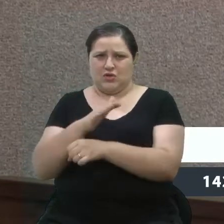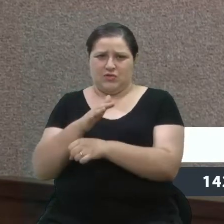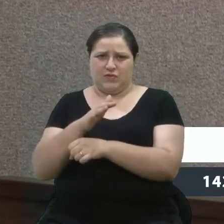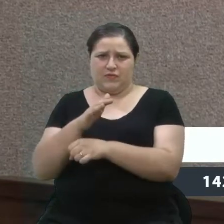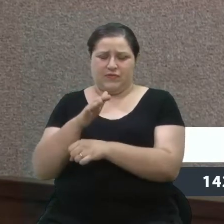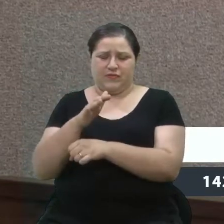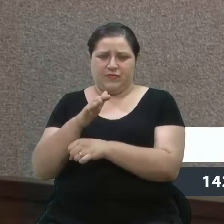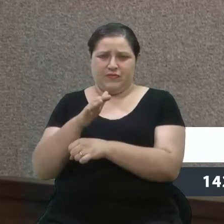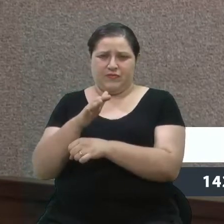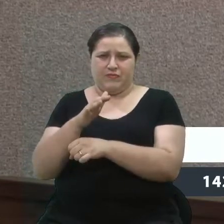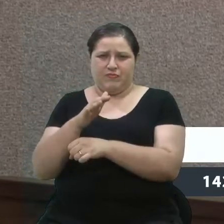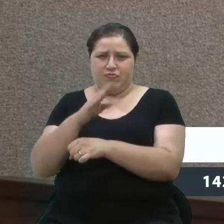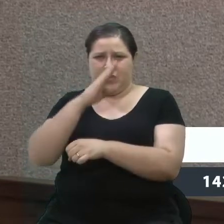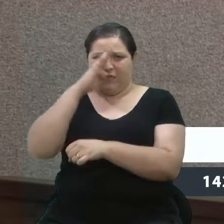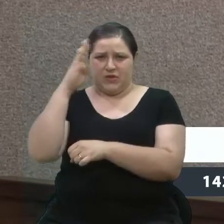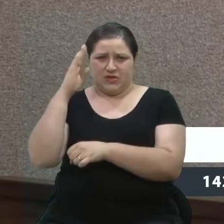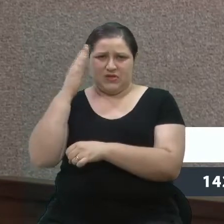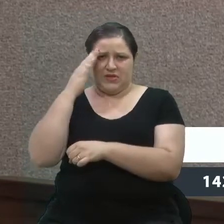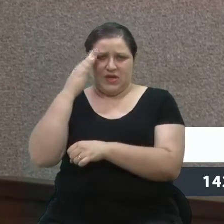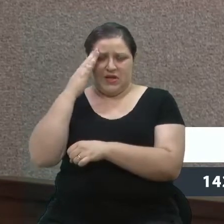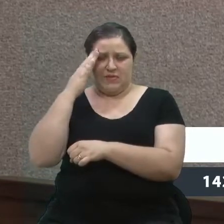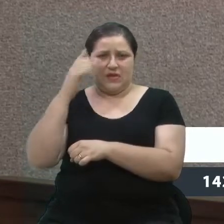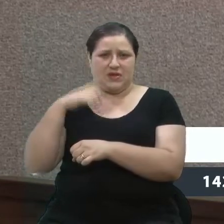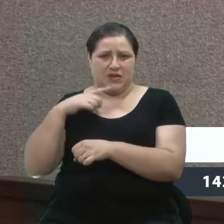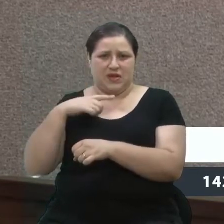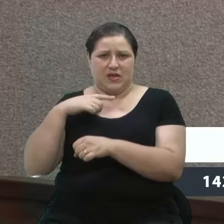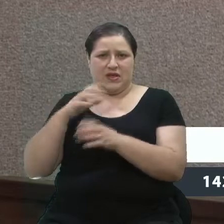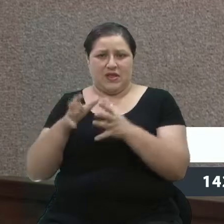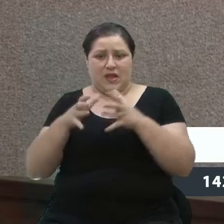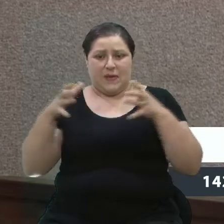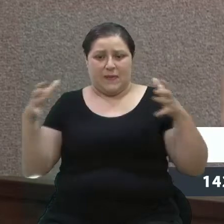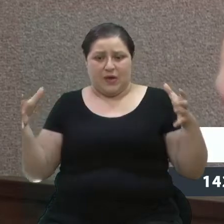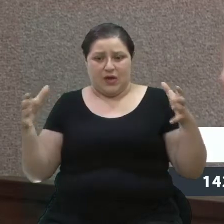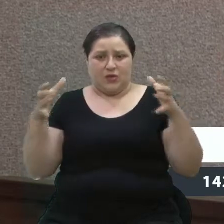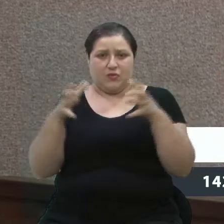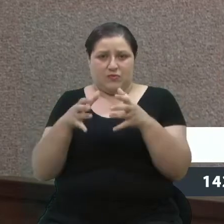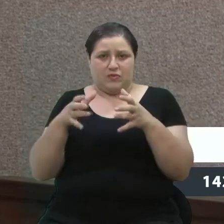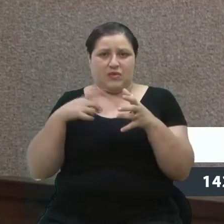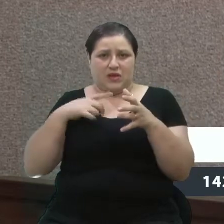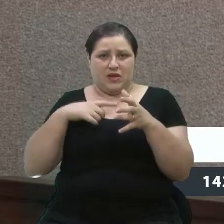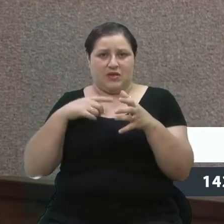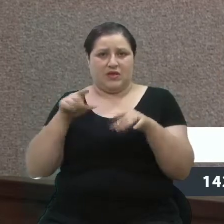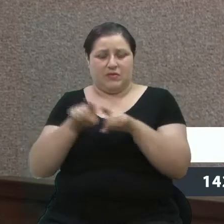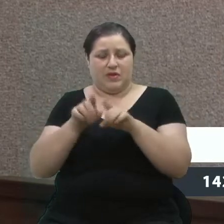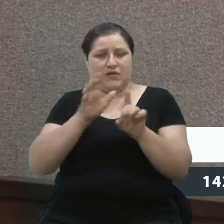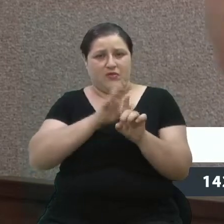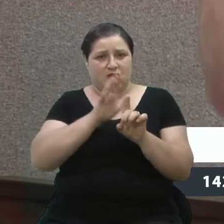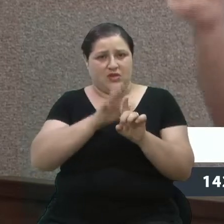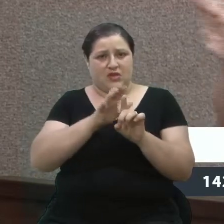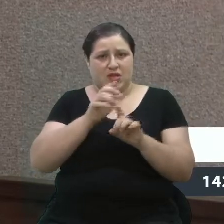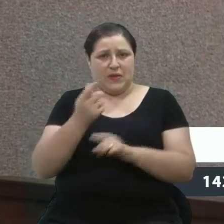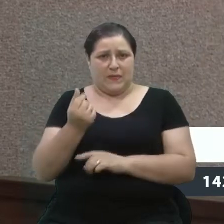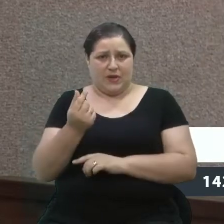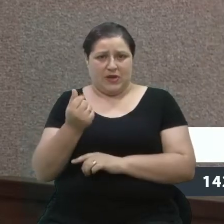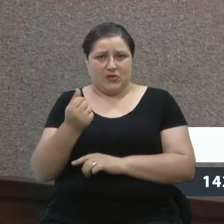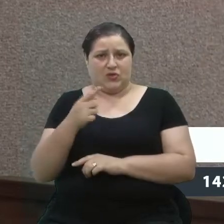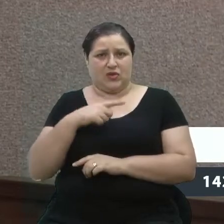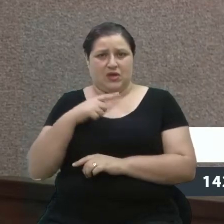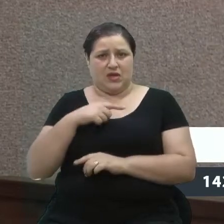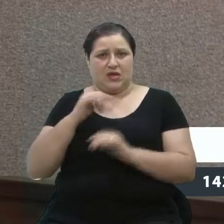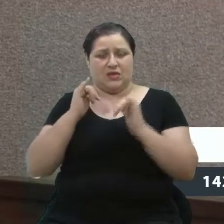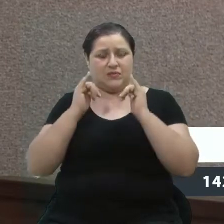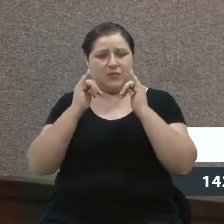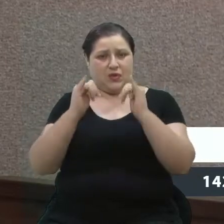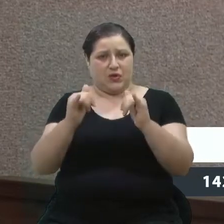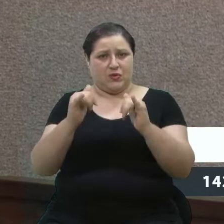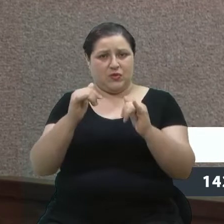ninguém que o tamanho do carro interfere no preço. É meio óbvio, né? Questão dos cobradores. 25% só do transporte de